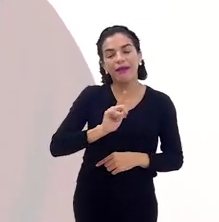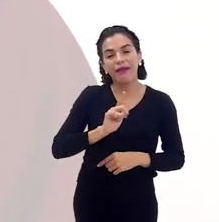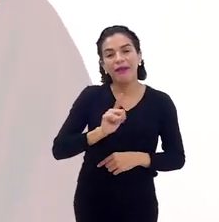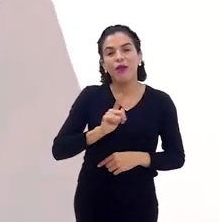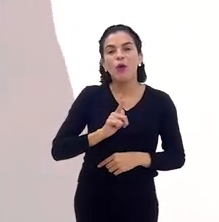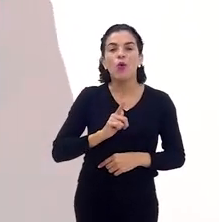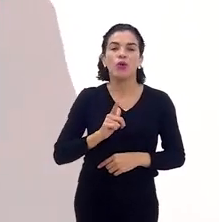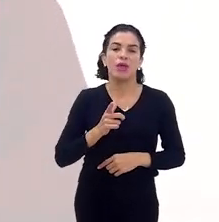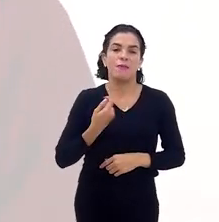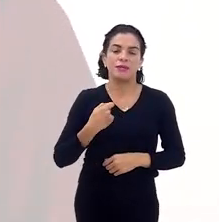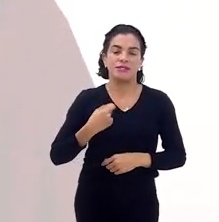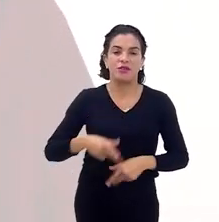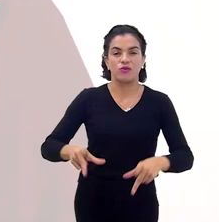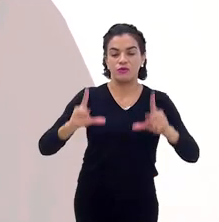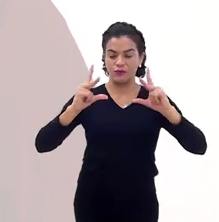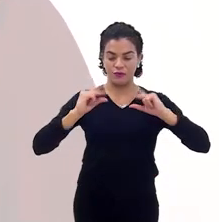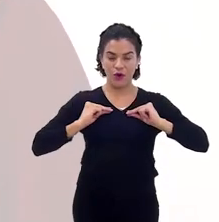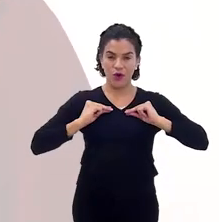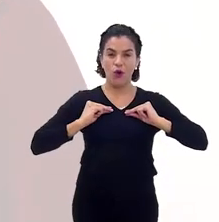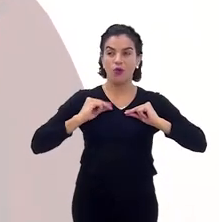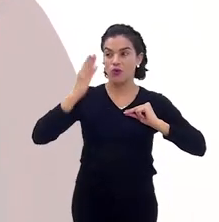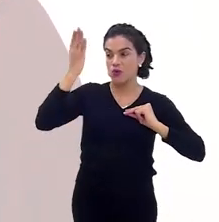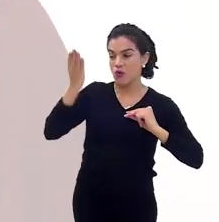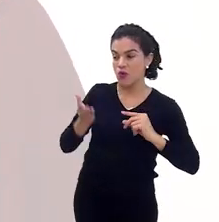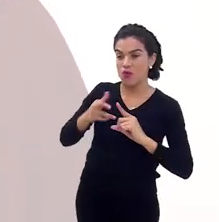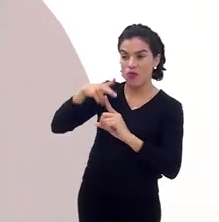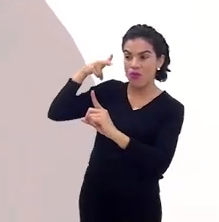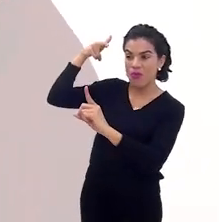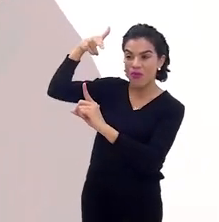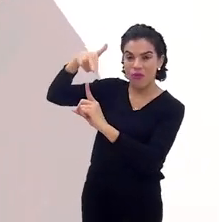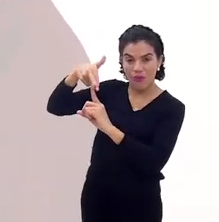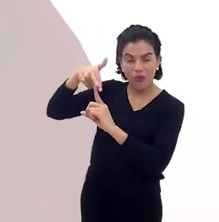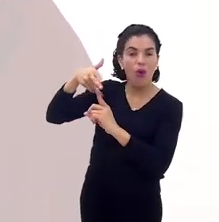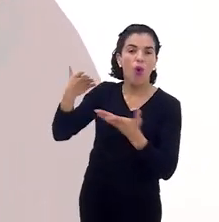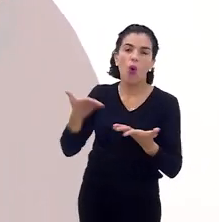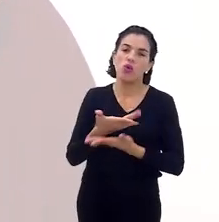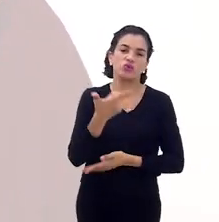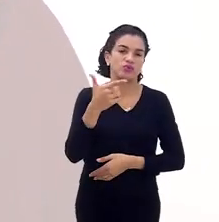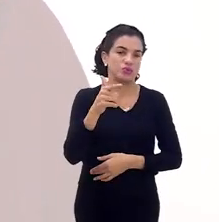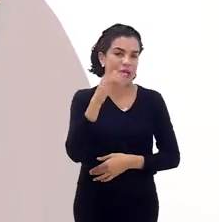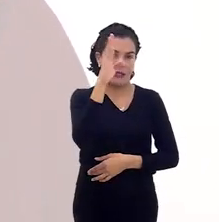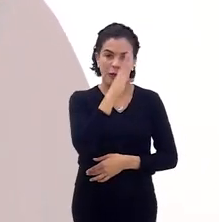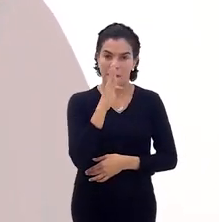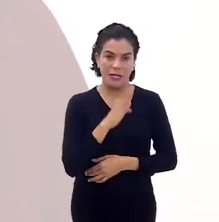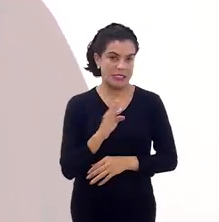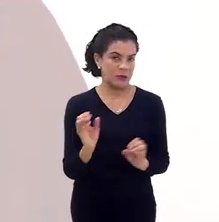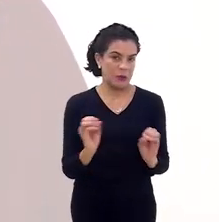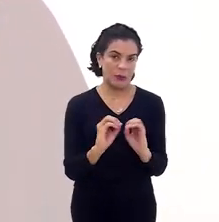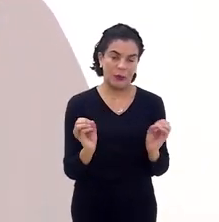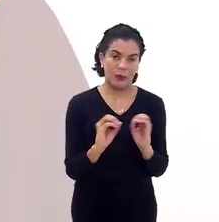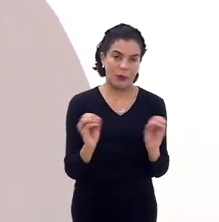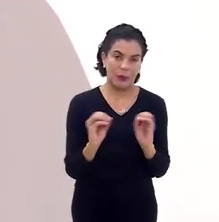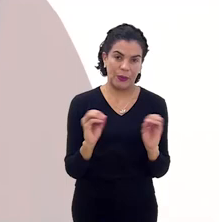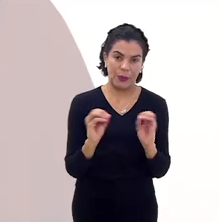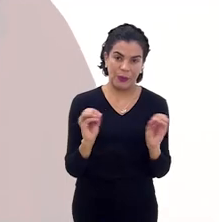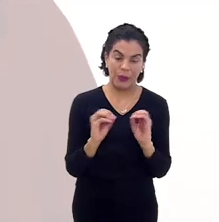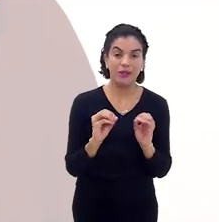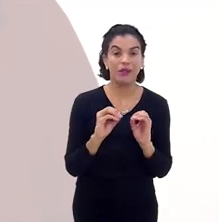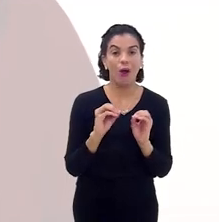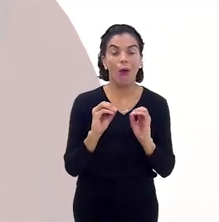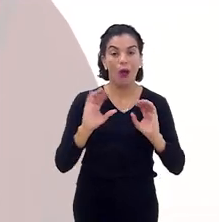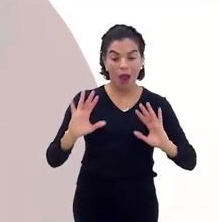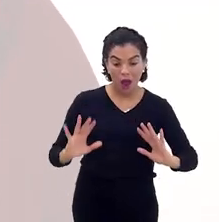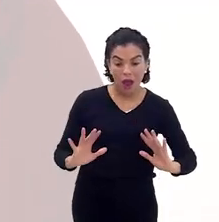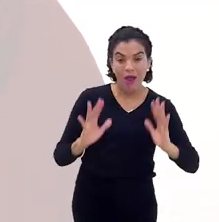Porque aí tem que receber os votos de um mestre ou uma mestra, que hoje a gente não tem no Brasil, né? Então,